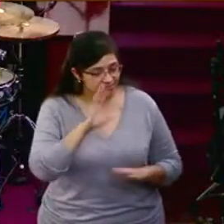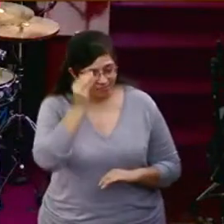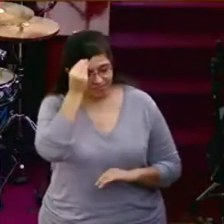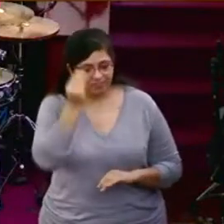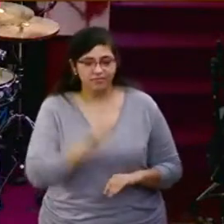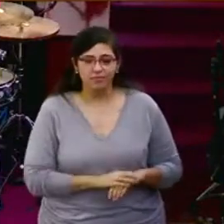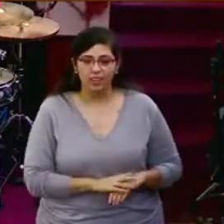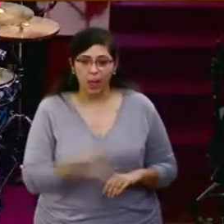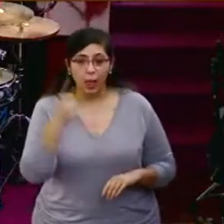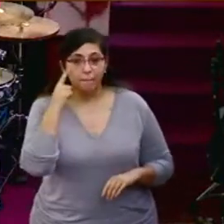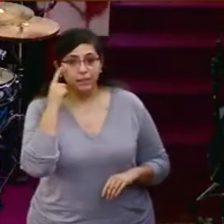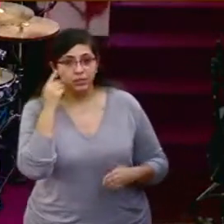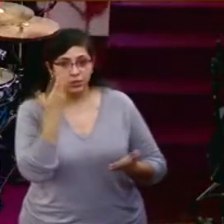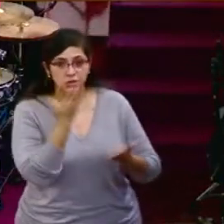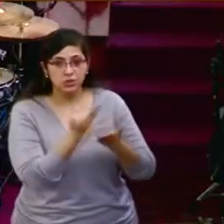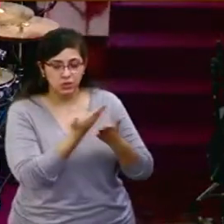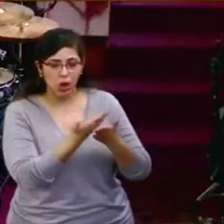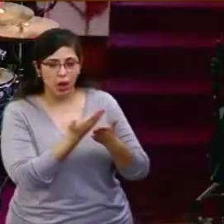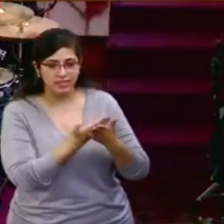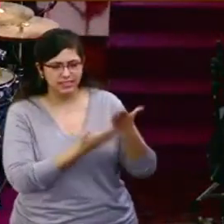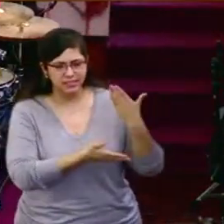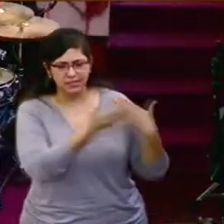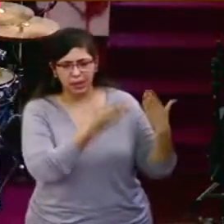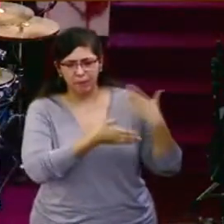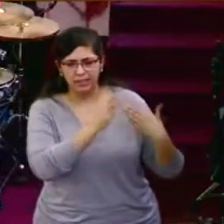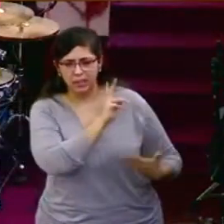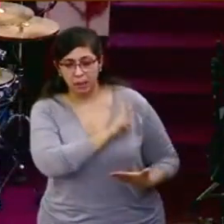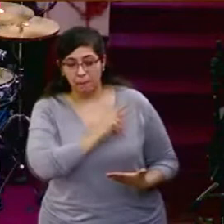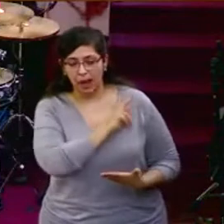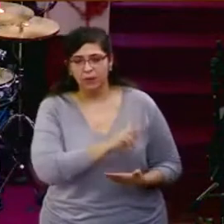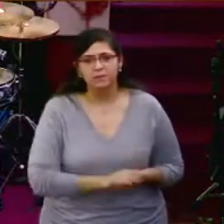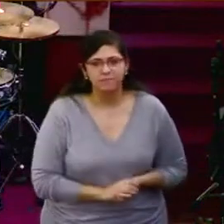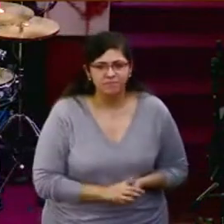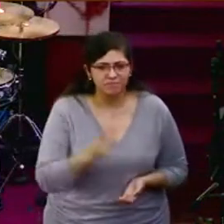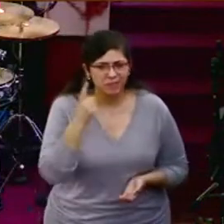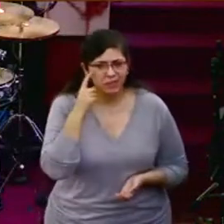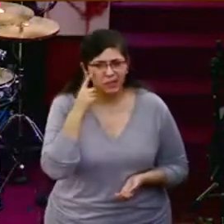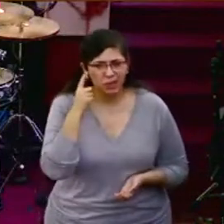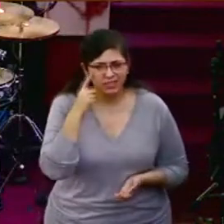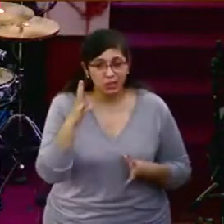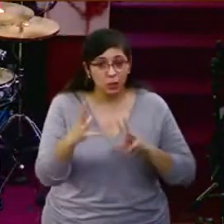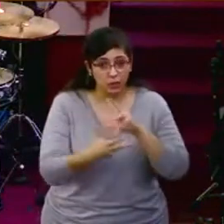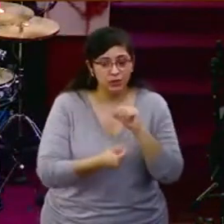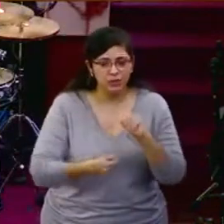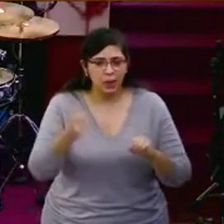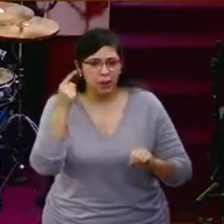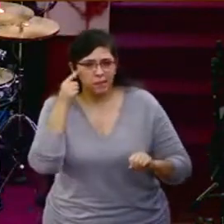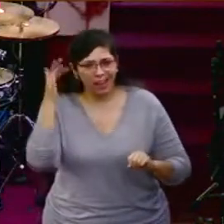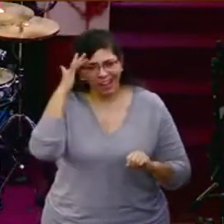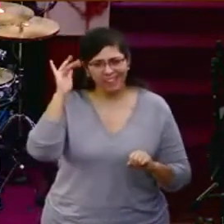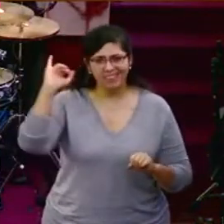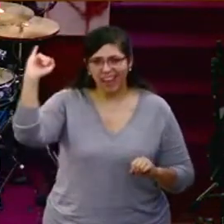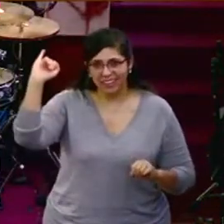desenvolveram um pensamento eles imaginar e eles imaginaram eles desenvolveram uma ideia